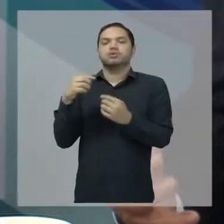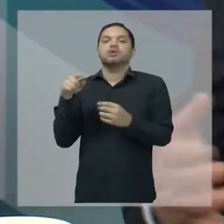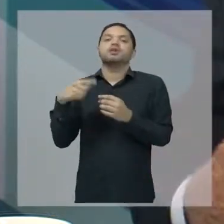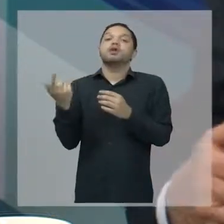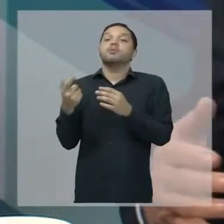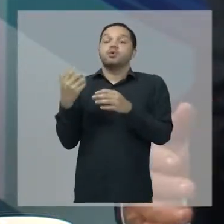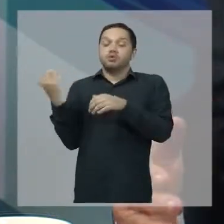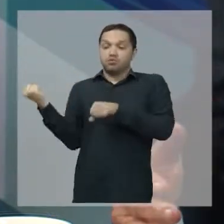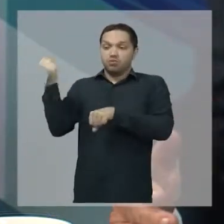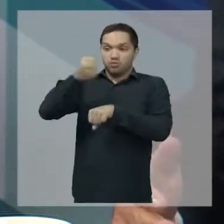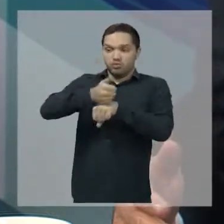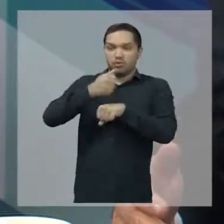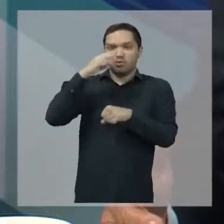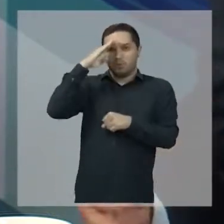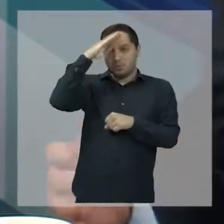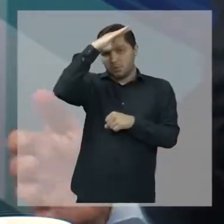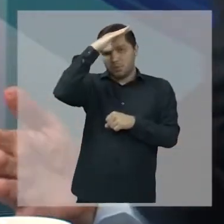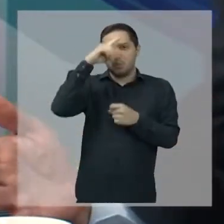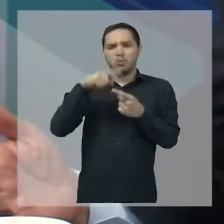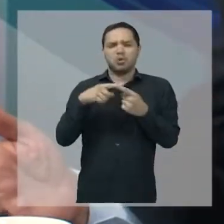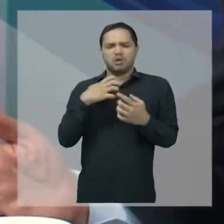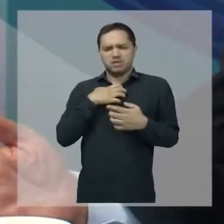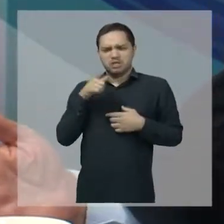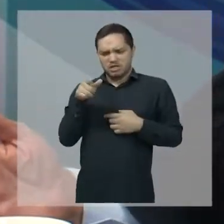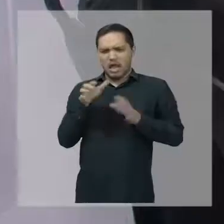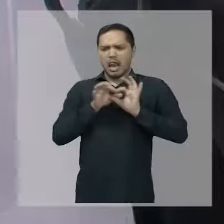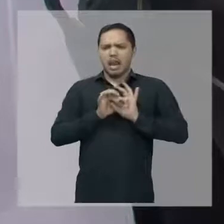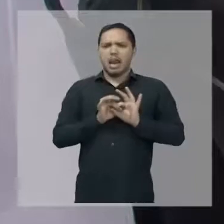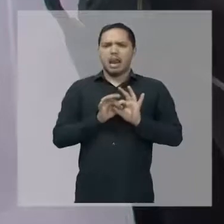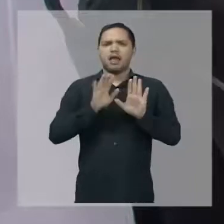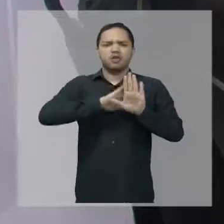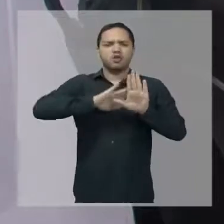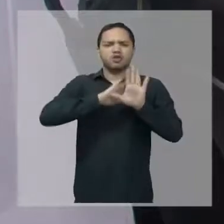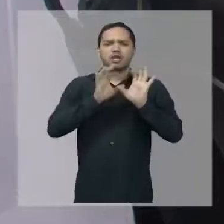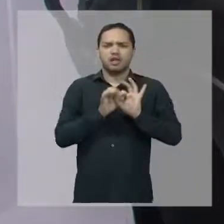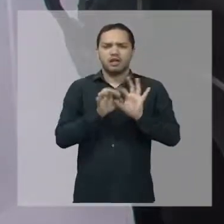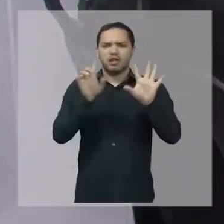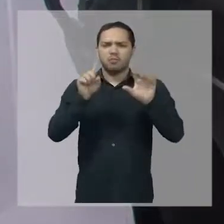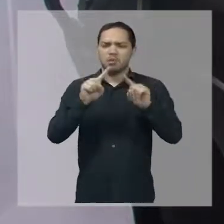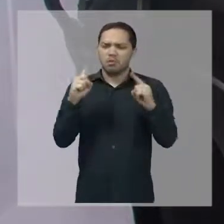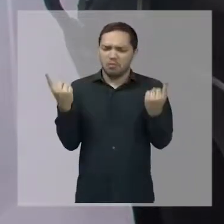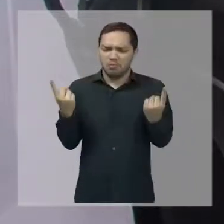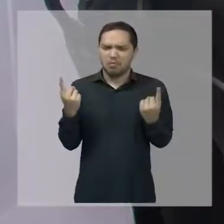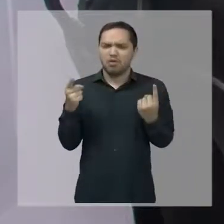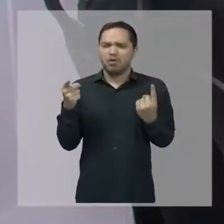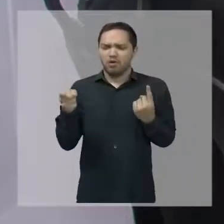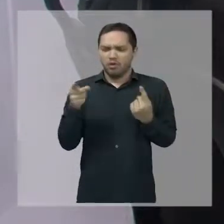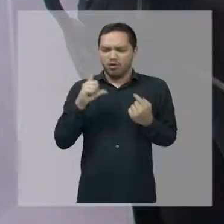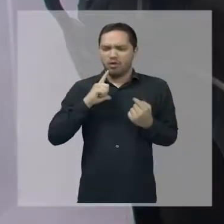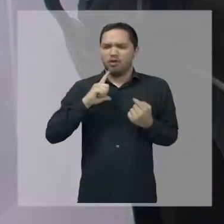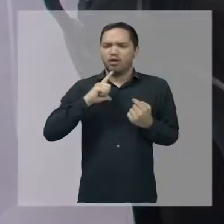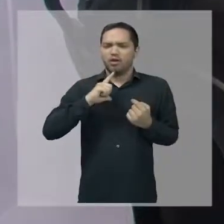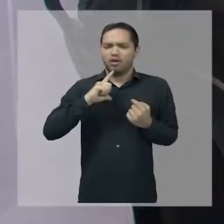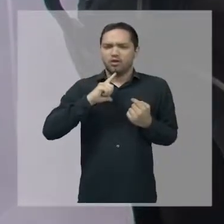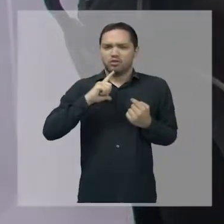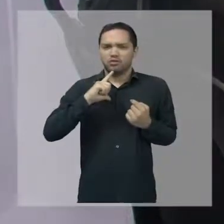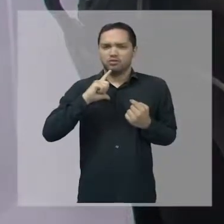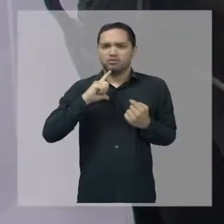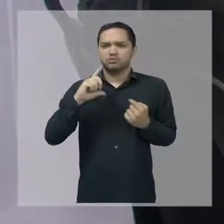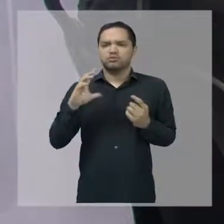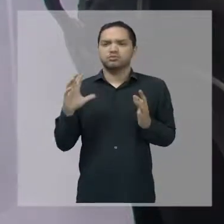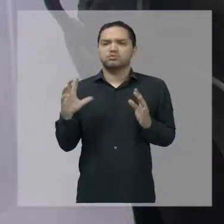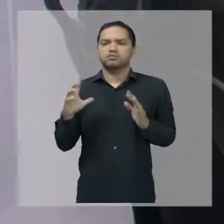até chegada do Bolsonaro, que parecia que era um liberal que chegava ao poder, mas se